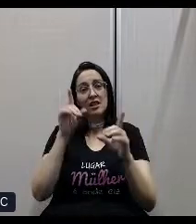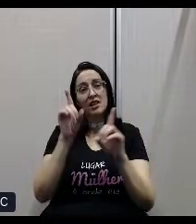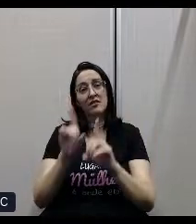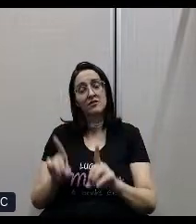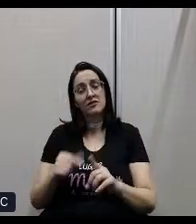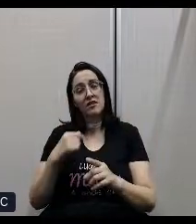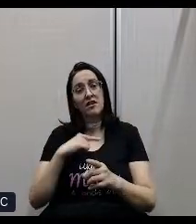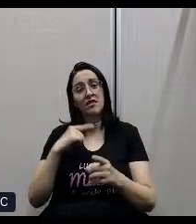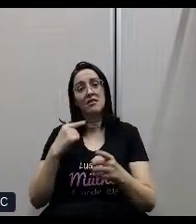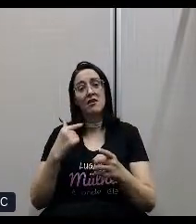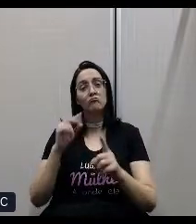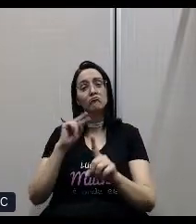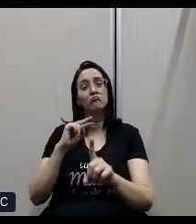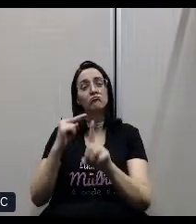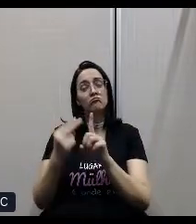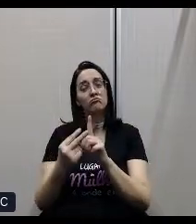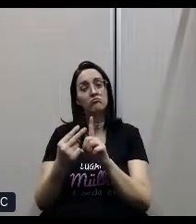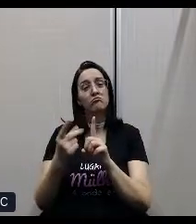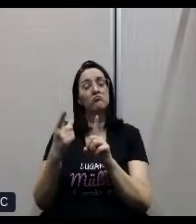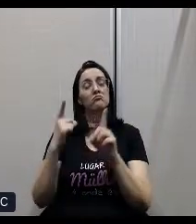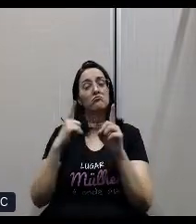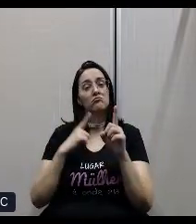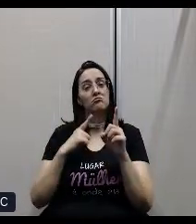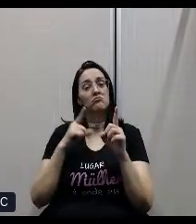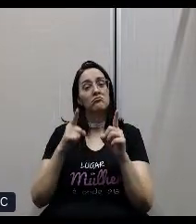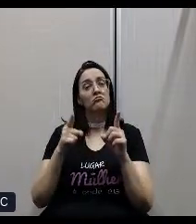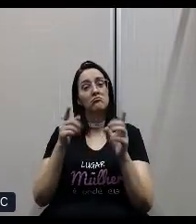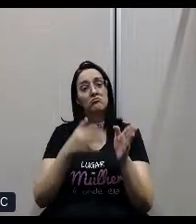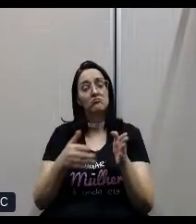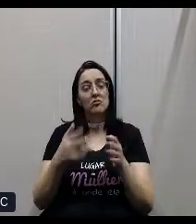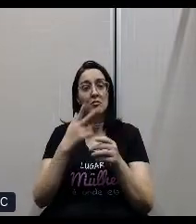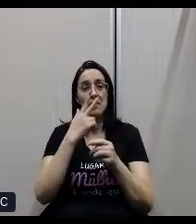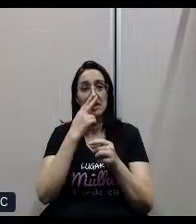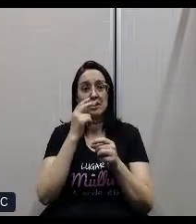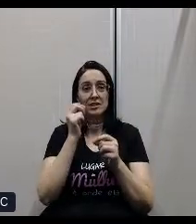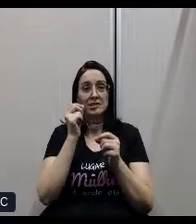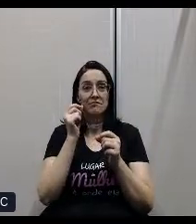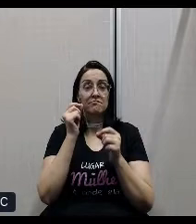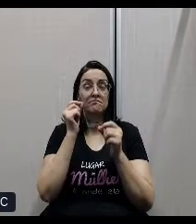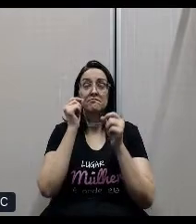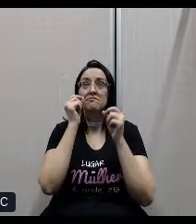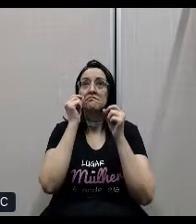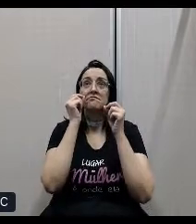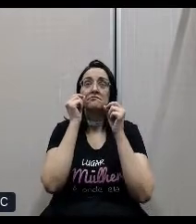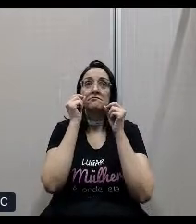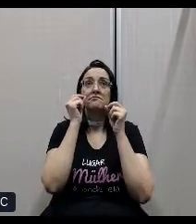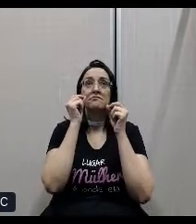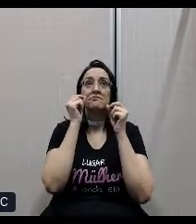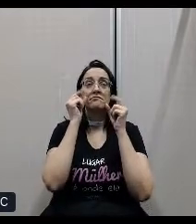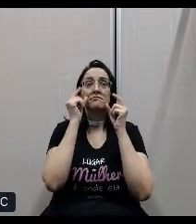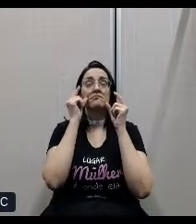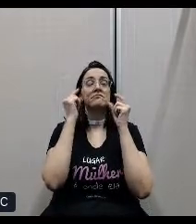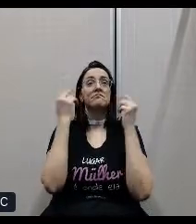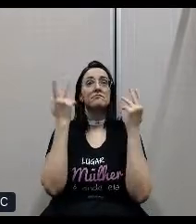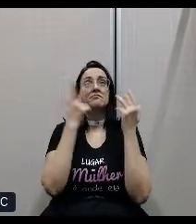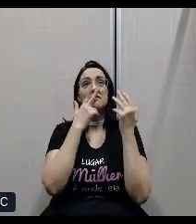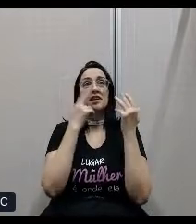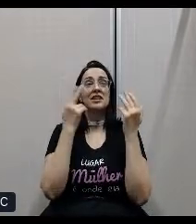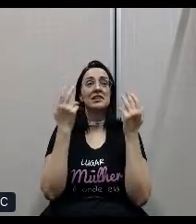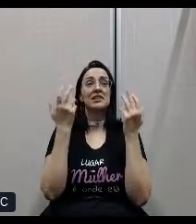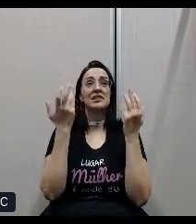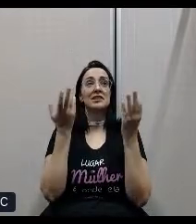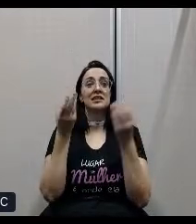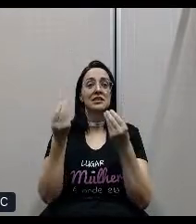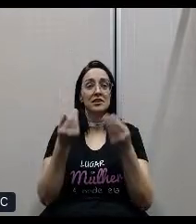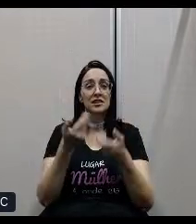um prisma, né? Então, desde dilatar a pupila, a você não ser alfabetizado na língua,